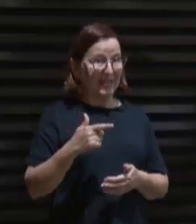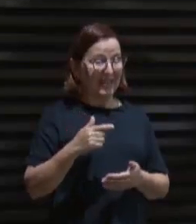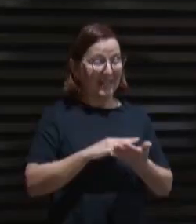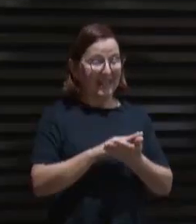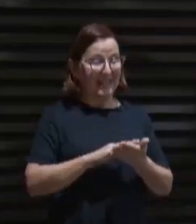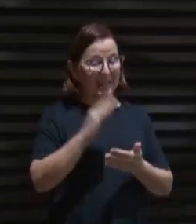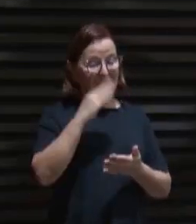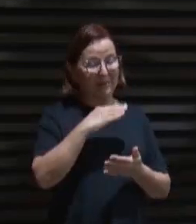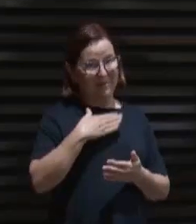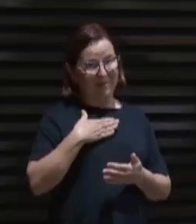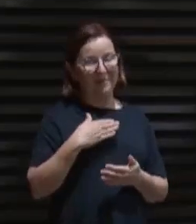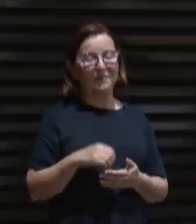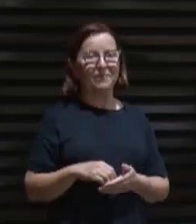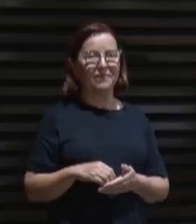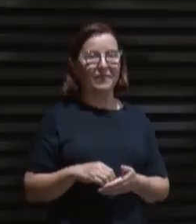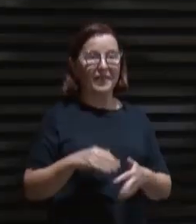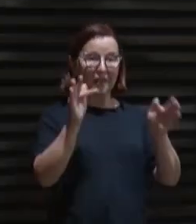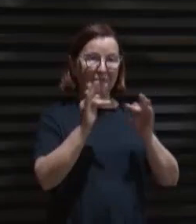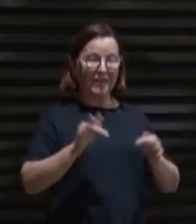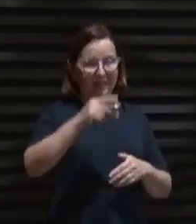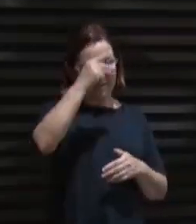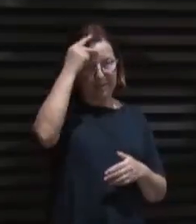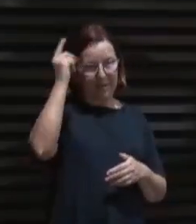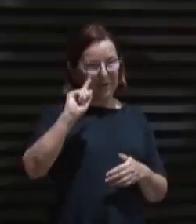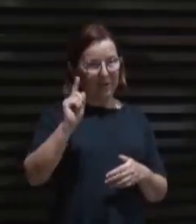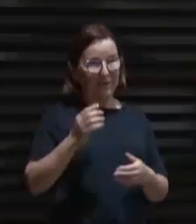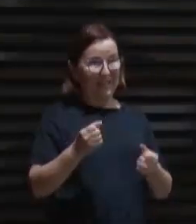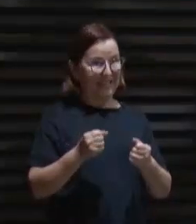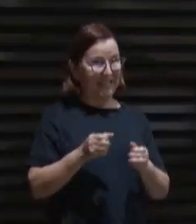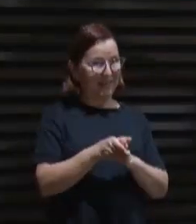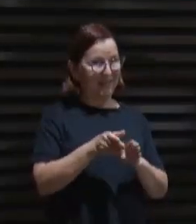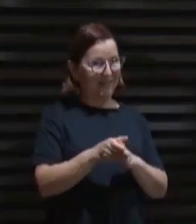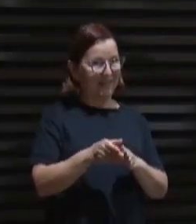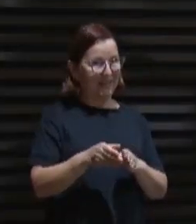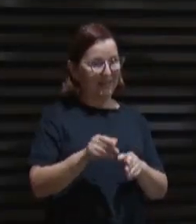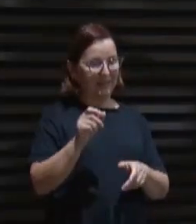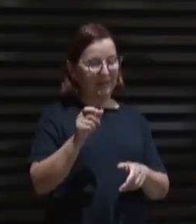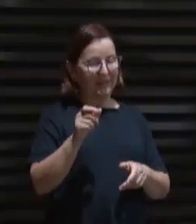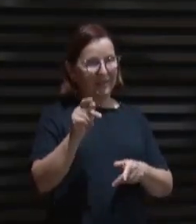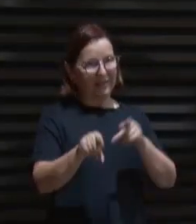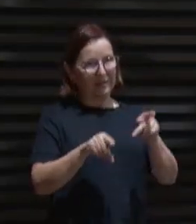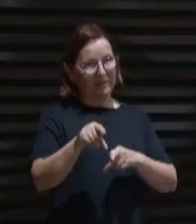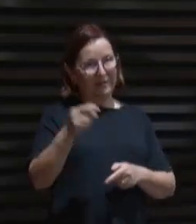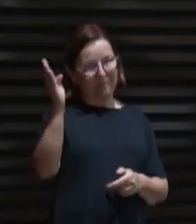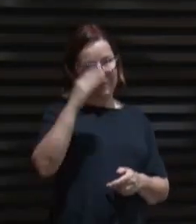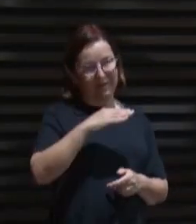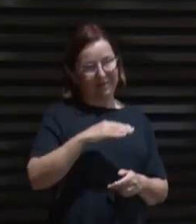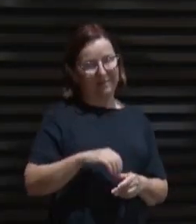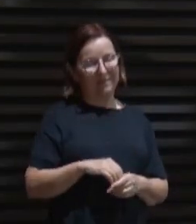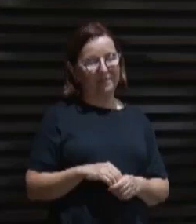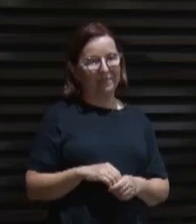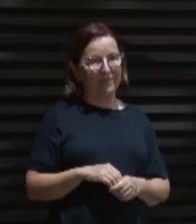Bem-aventurado é o homem que não anda no conselho dos ímpios, porque quando anda, ele se detém no caminho dos